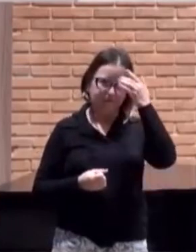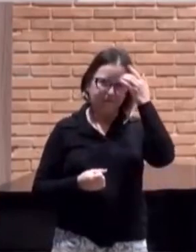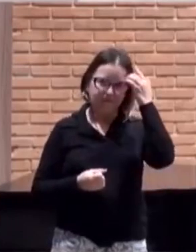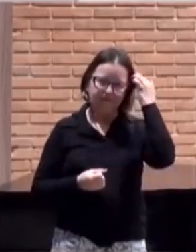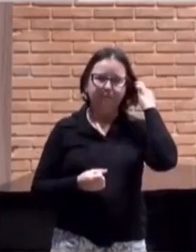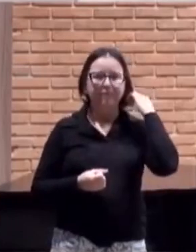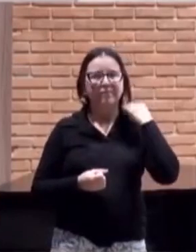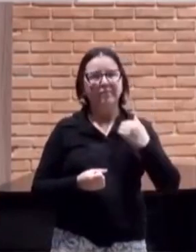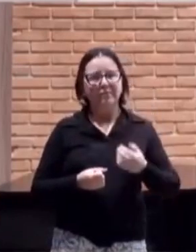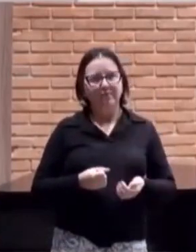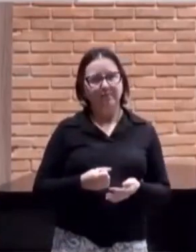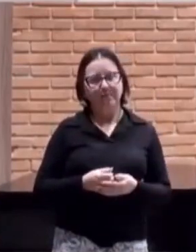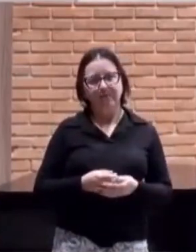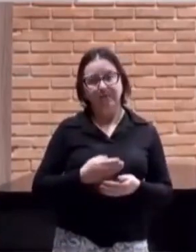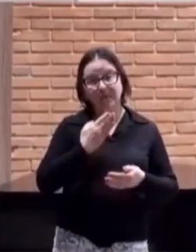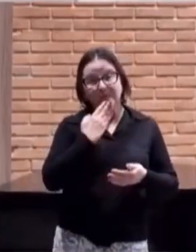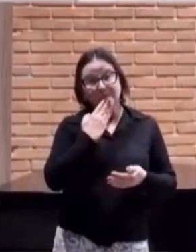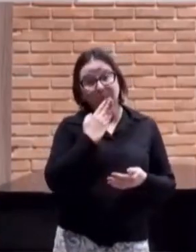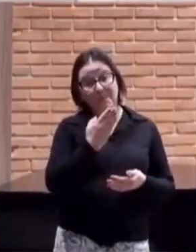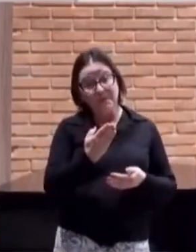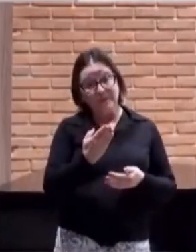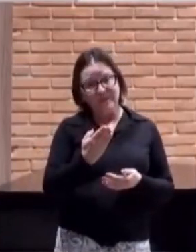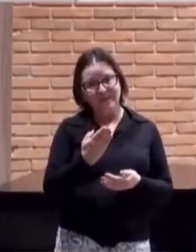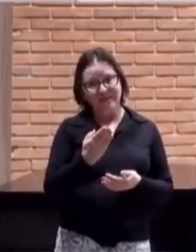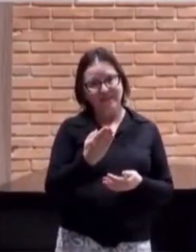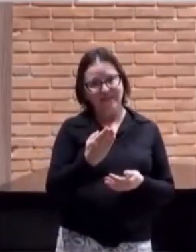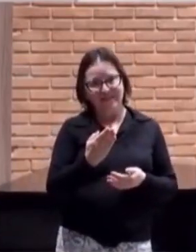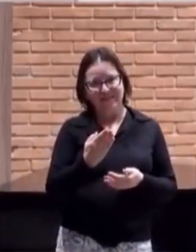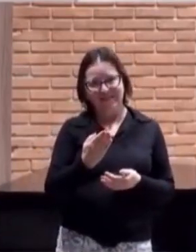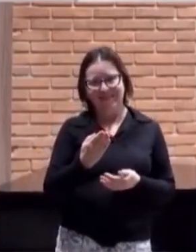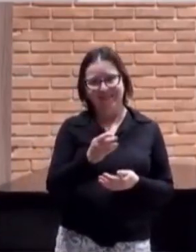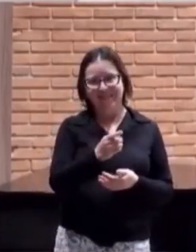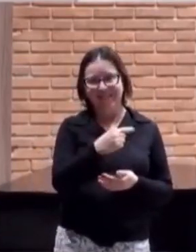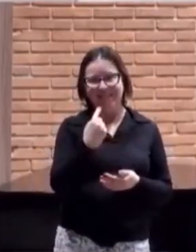A petição que a gente faz é, enquanto o Salvador,